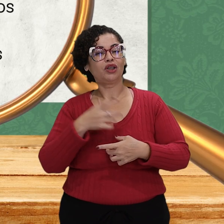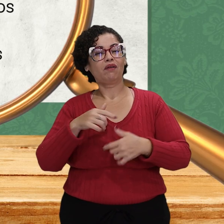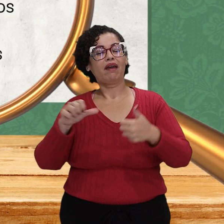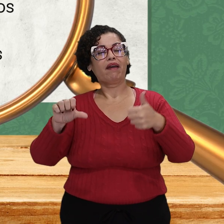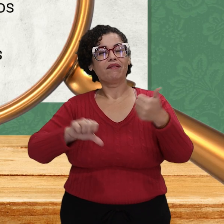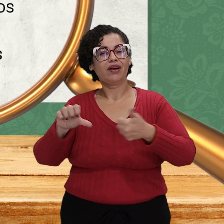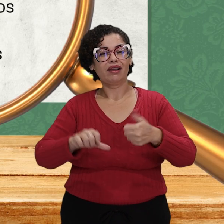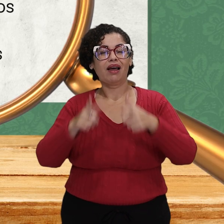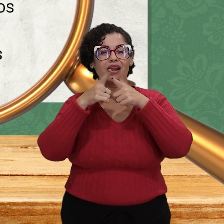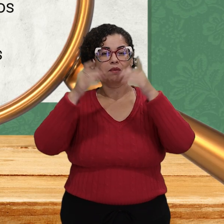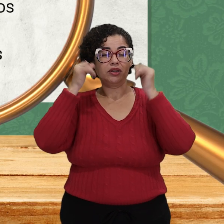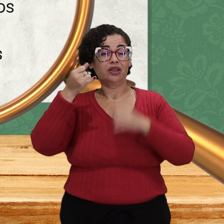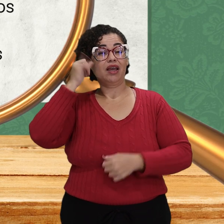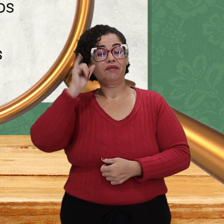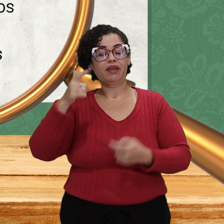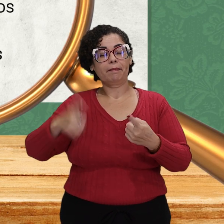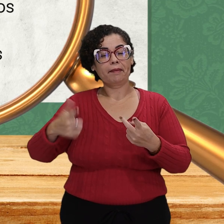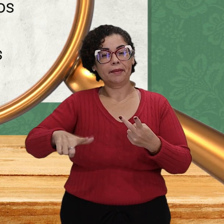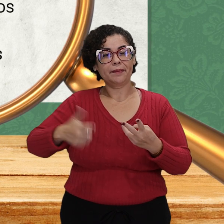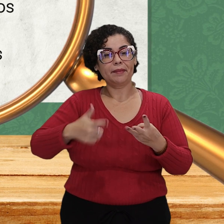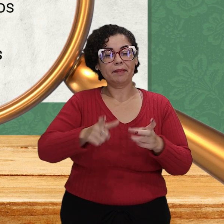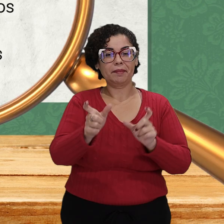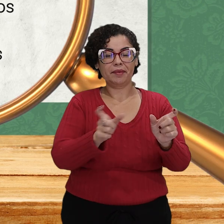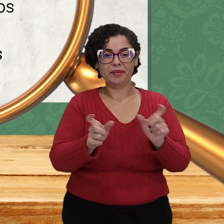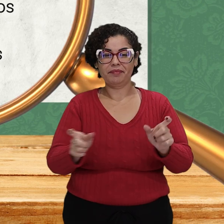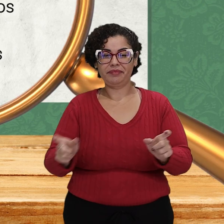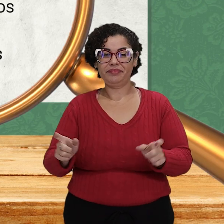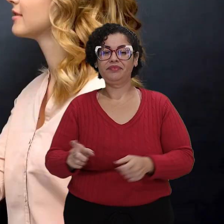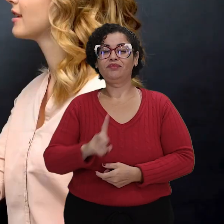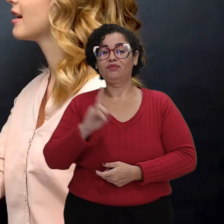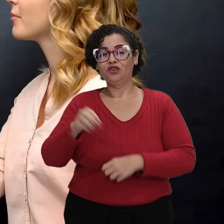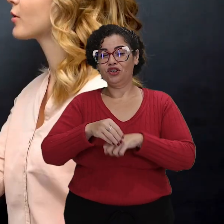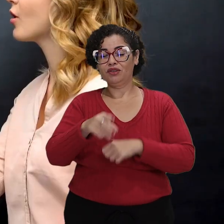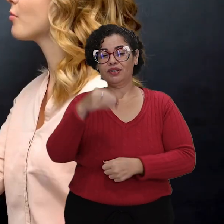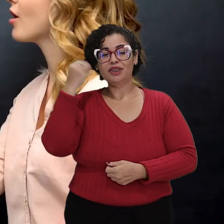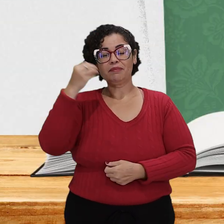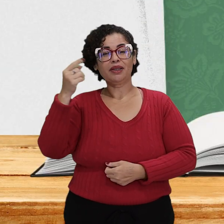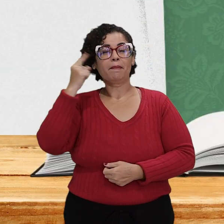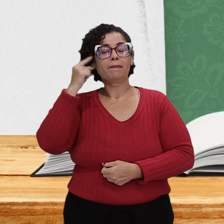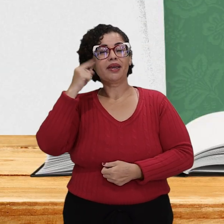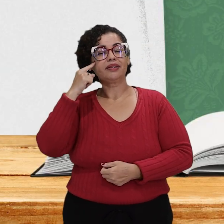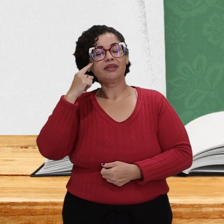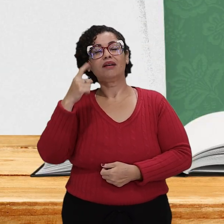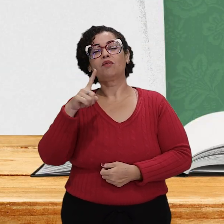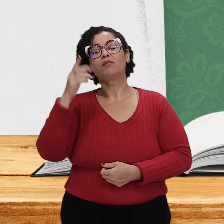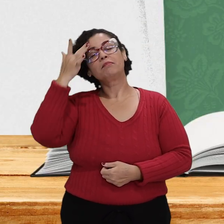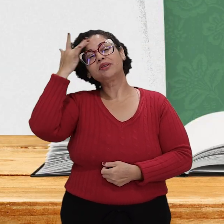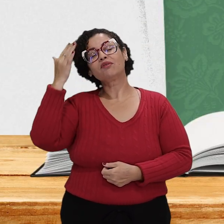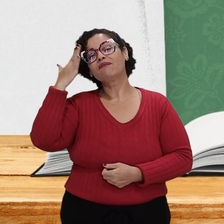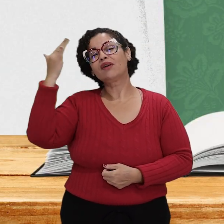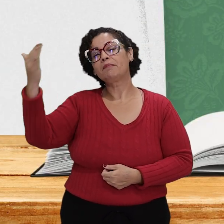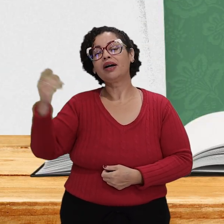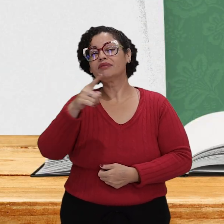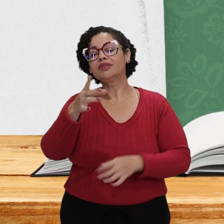forma de variar a linguagem e evitar repetições. Uma dica: experimente pensar em alguém